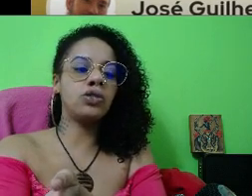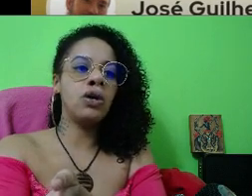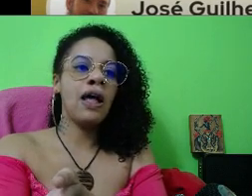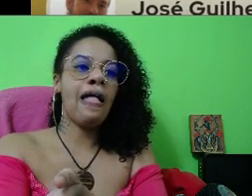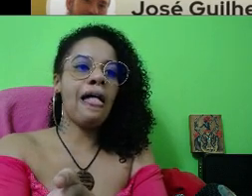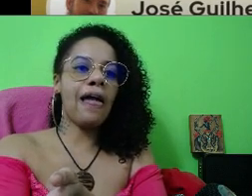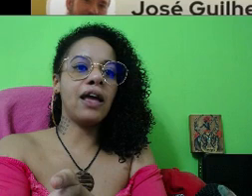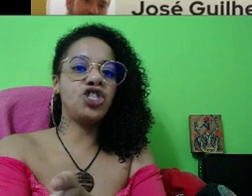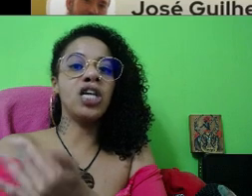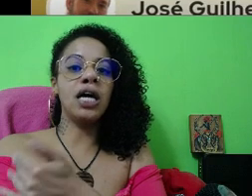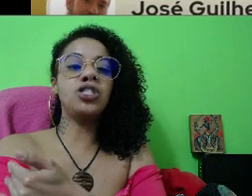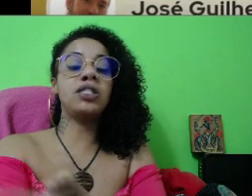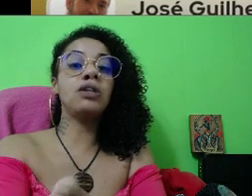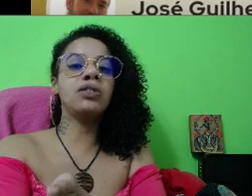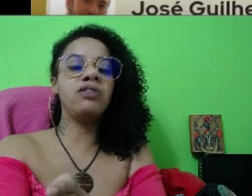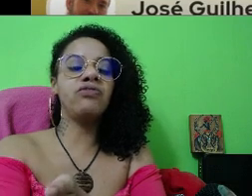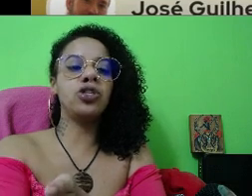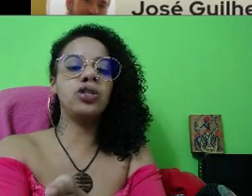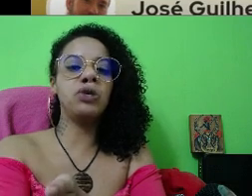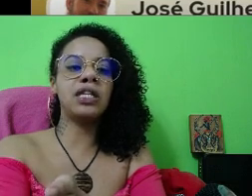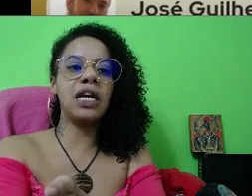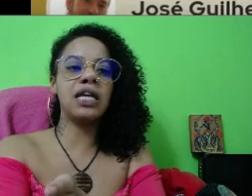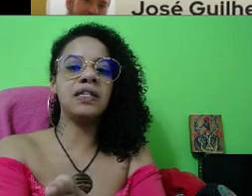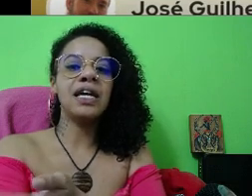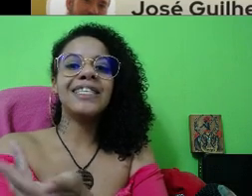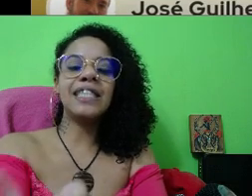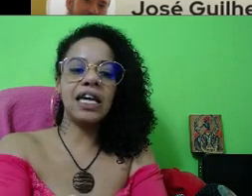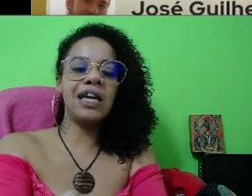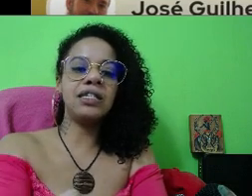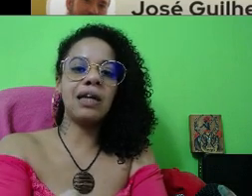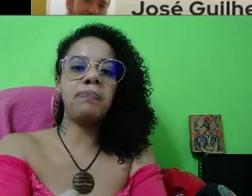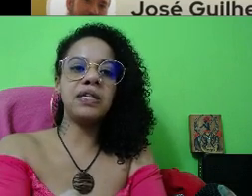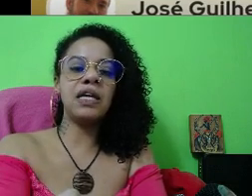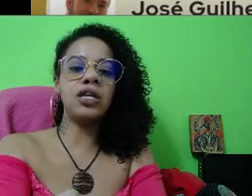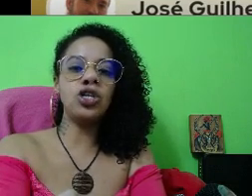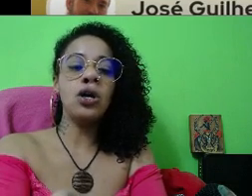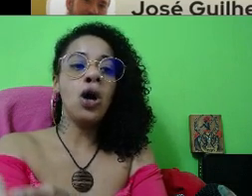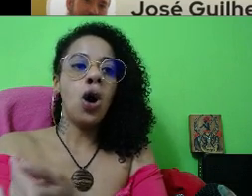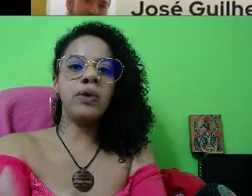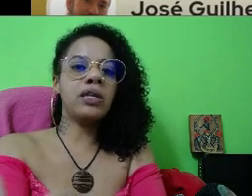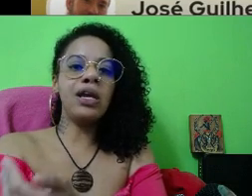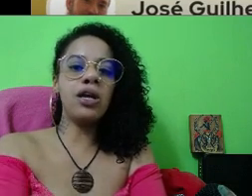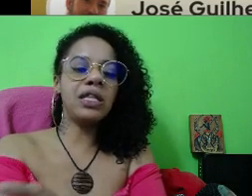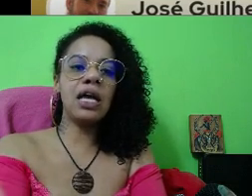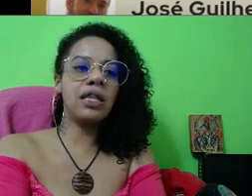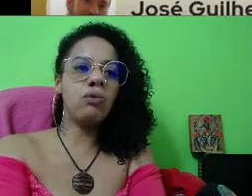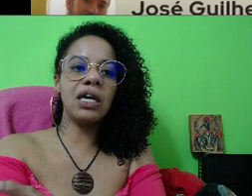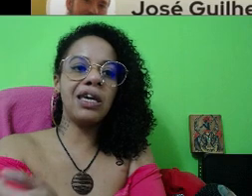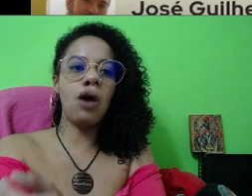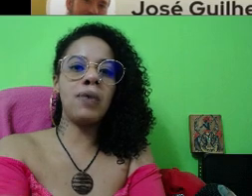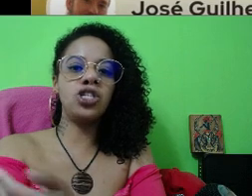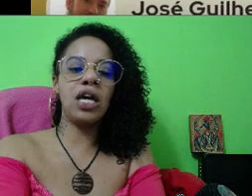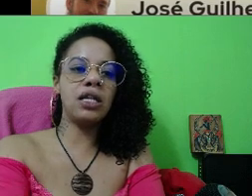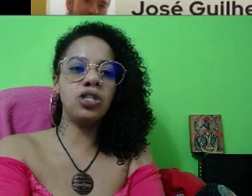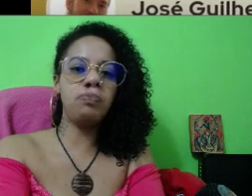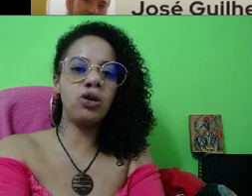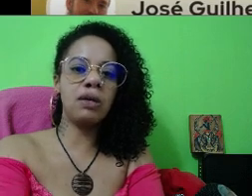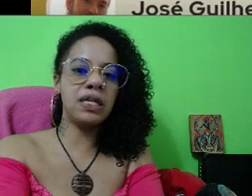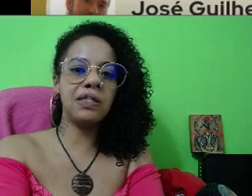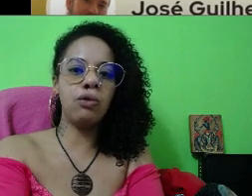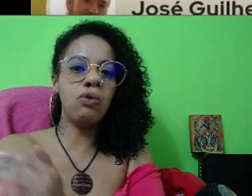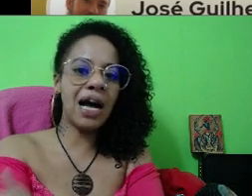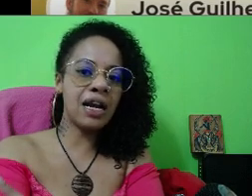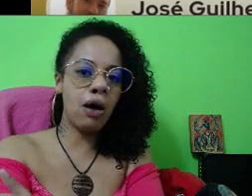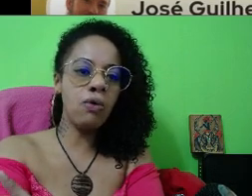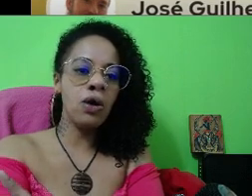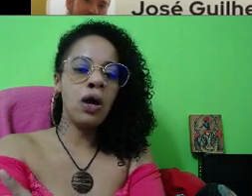do negócio de antes inclusive de 2013 sem ele estar presente ou então ele não entendeu o que que é uma agenda de